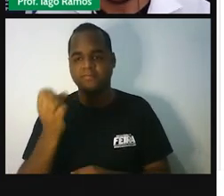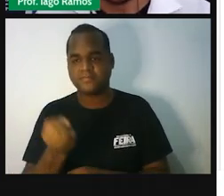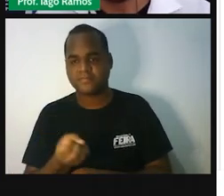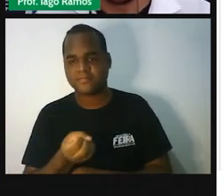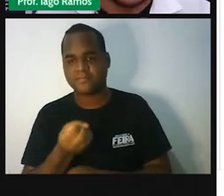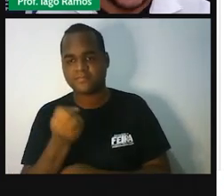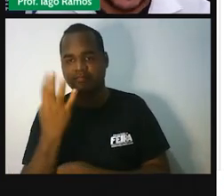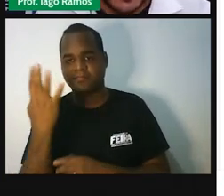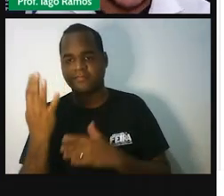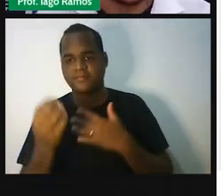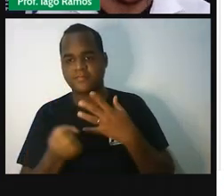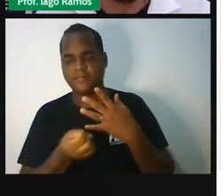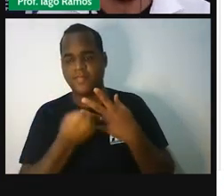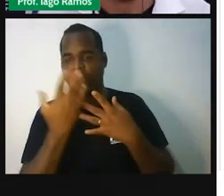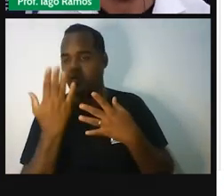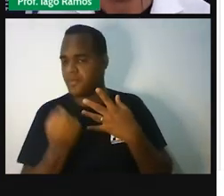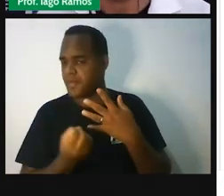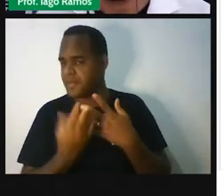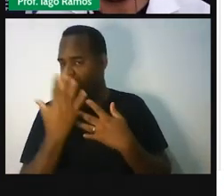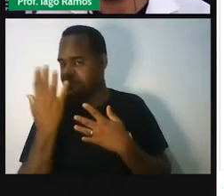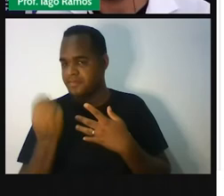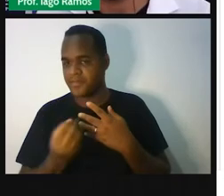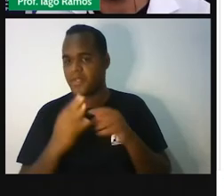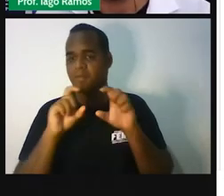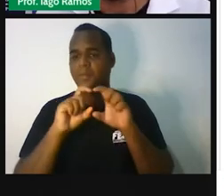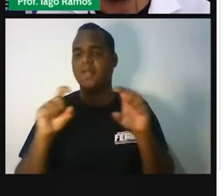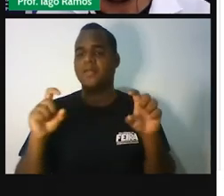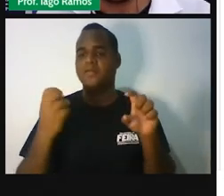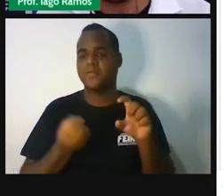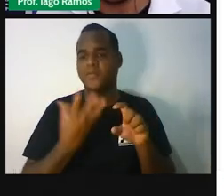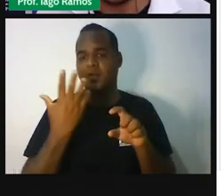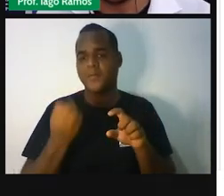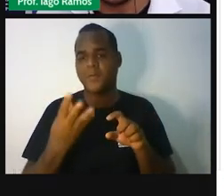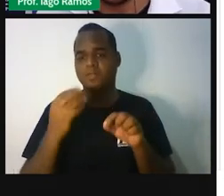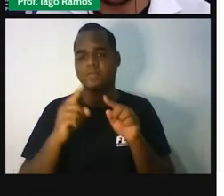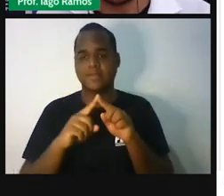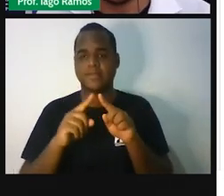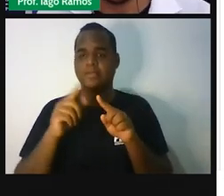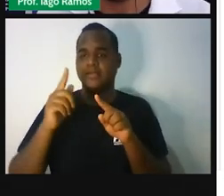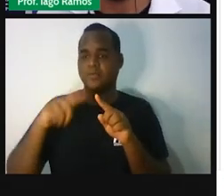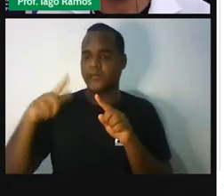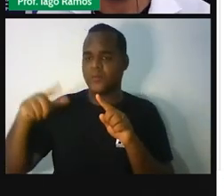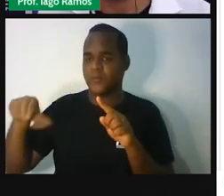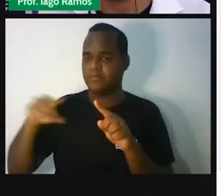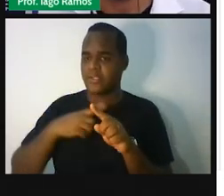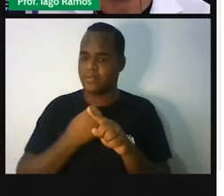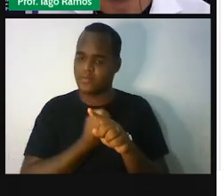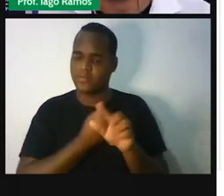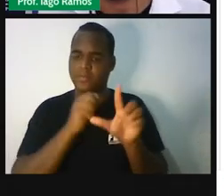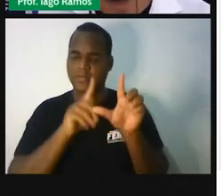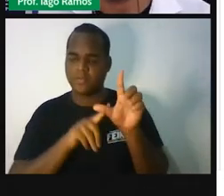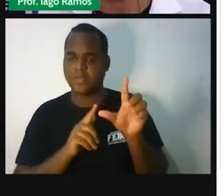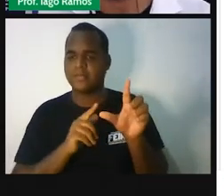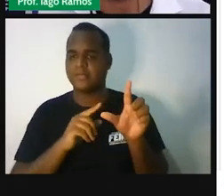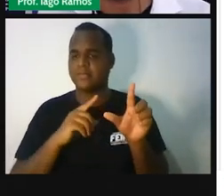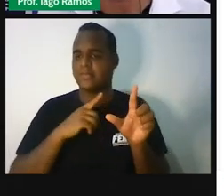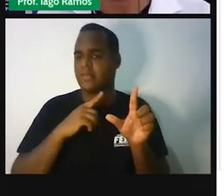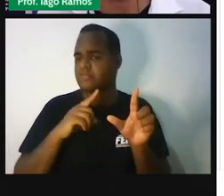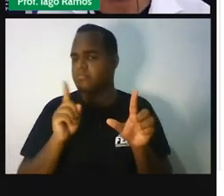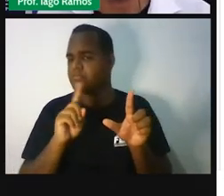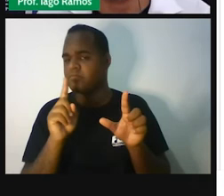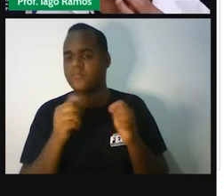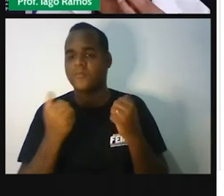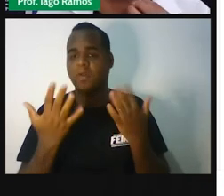Quantas, né, quantas placas, estamos falando de placas, sem que haja repetição de números e letras? Olha só,